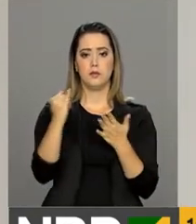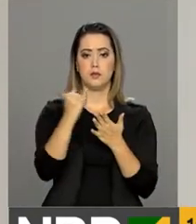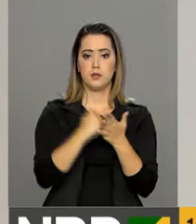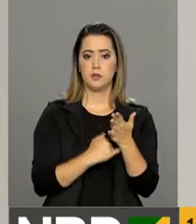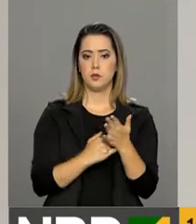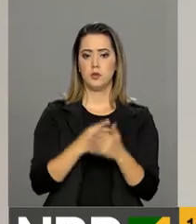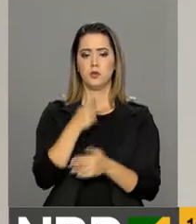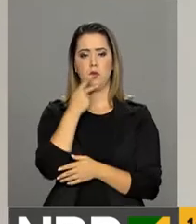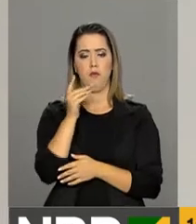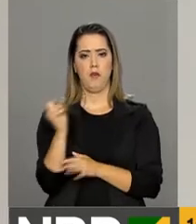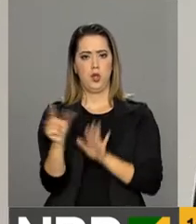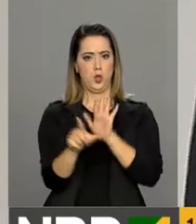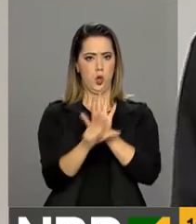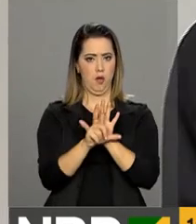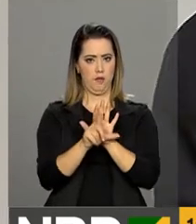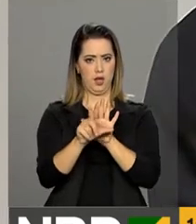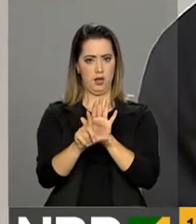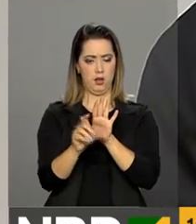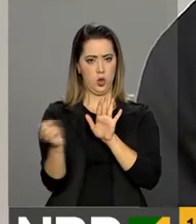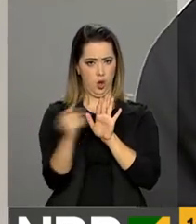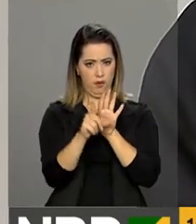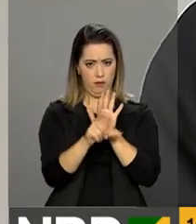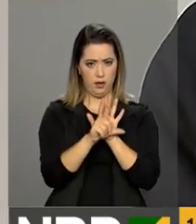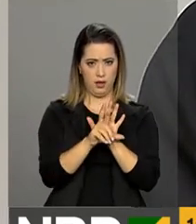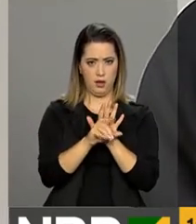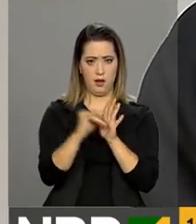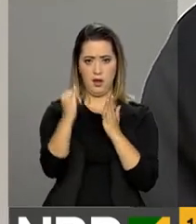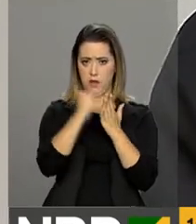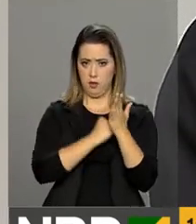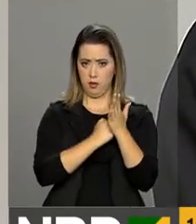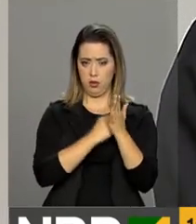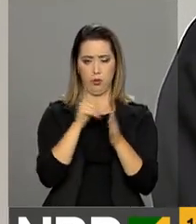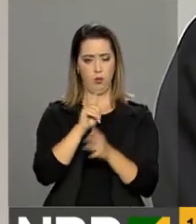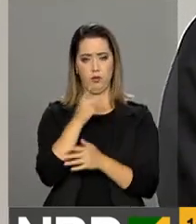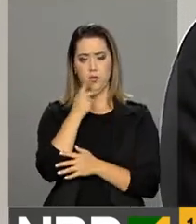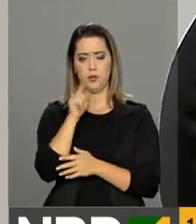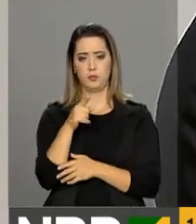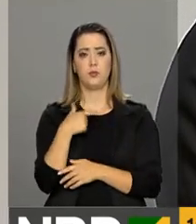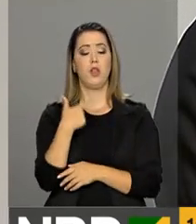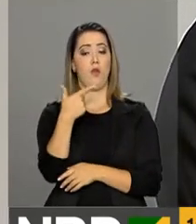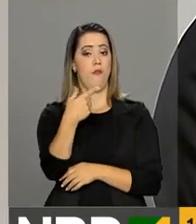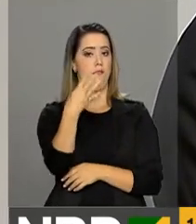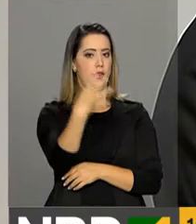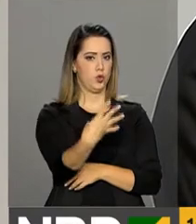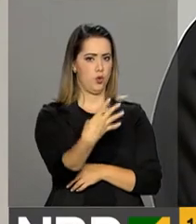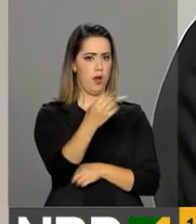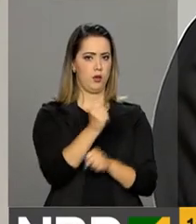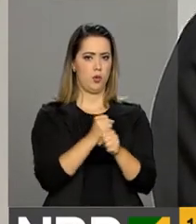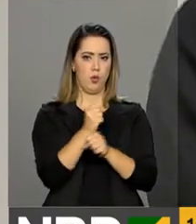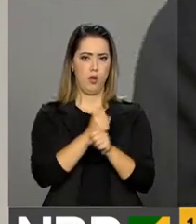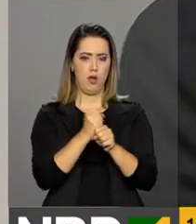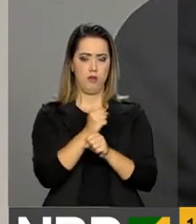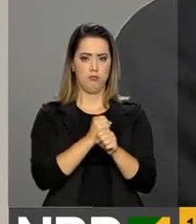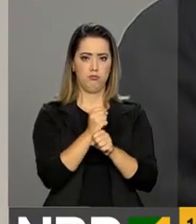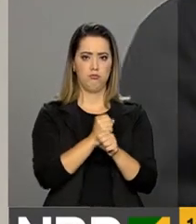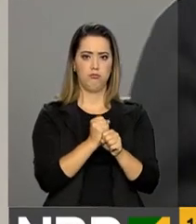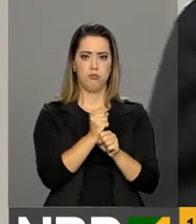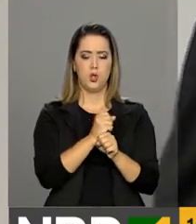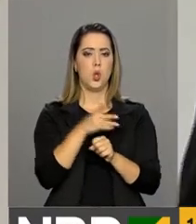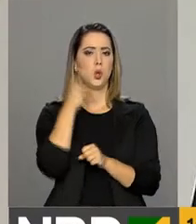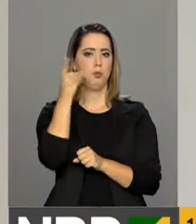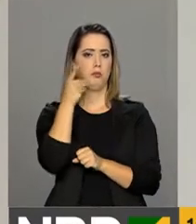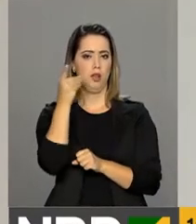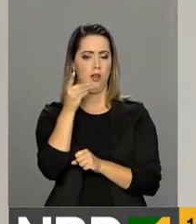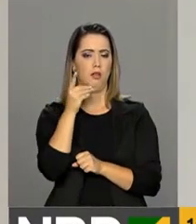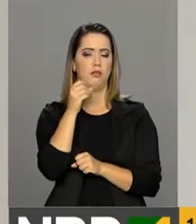tributária que é interessante eu tenho paz e 24 anos do parlamento foi três vezes presidente da câmara deputados e toda vez que tentava fazer